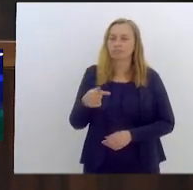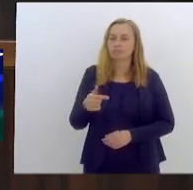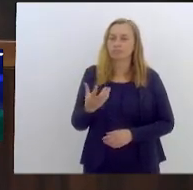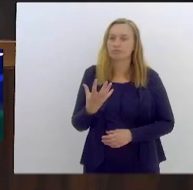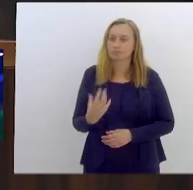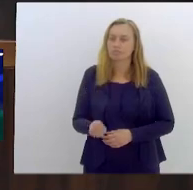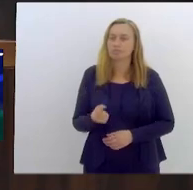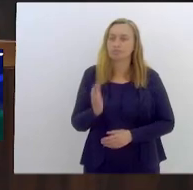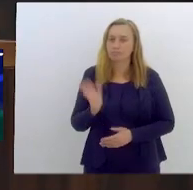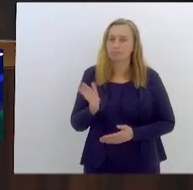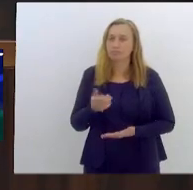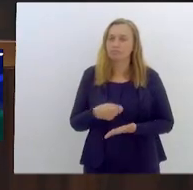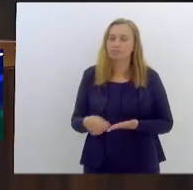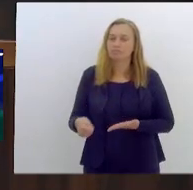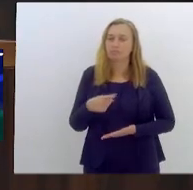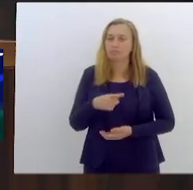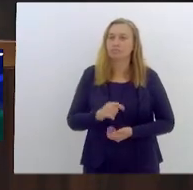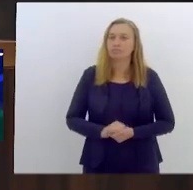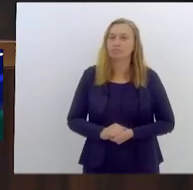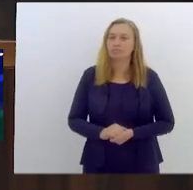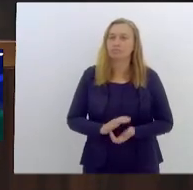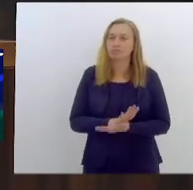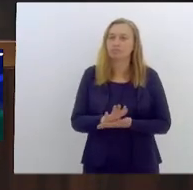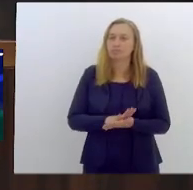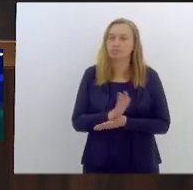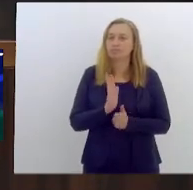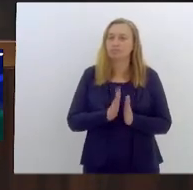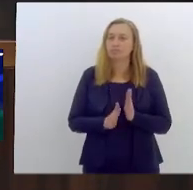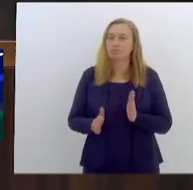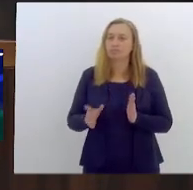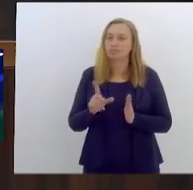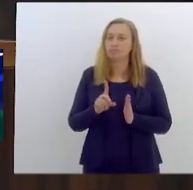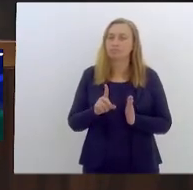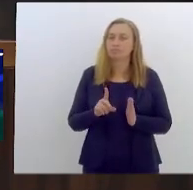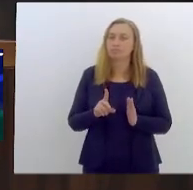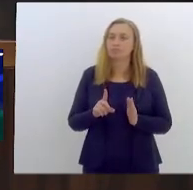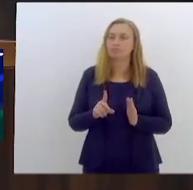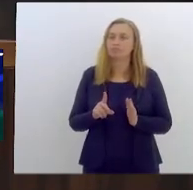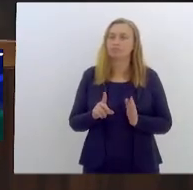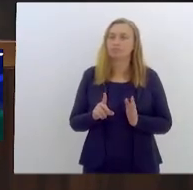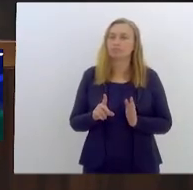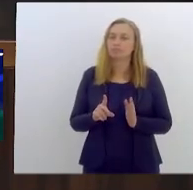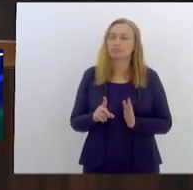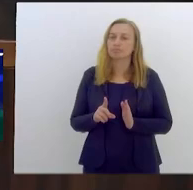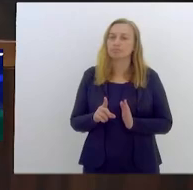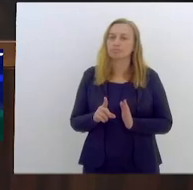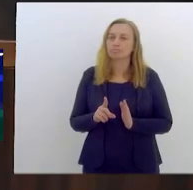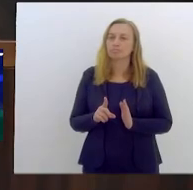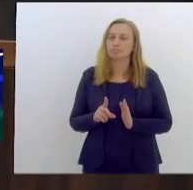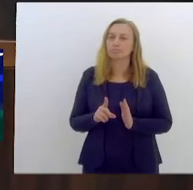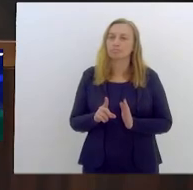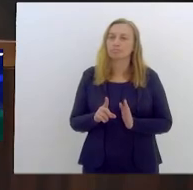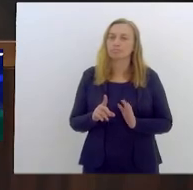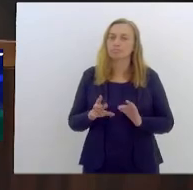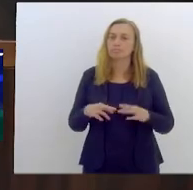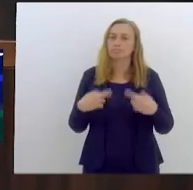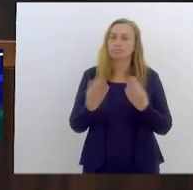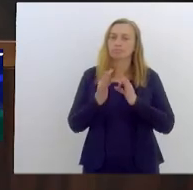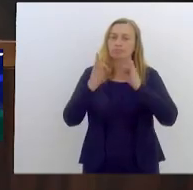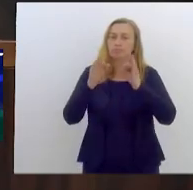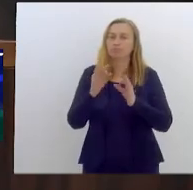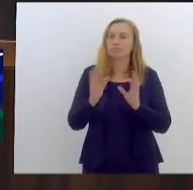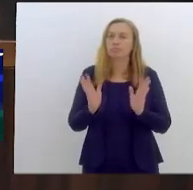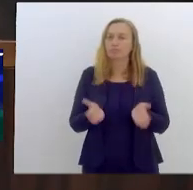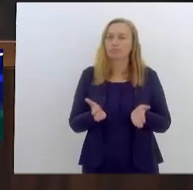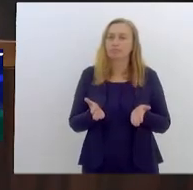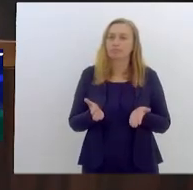Já está consignado aqui. Nada mais havendo a tratar na sessão ordinária do dia, passa-se.